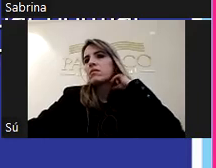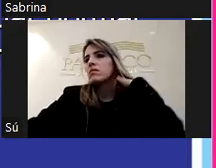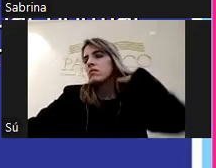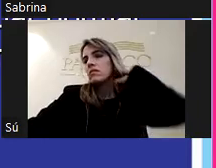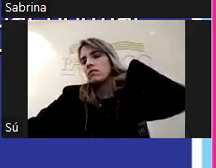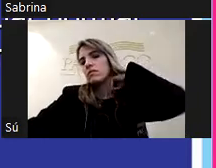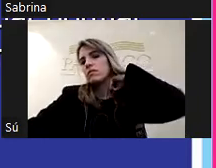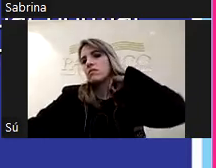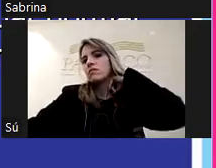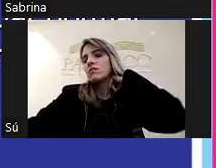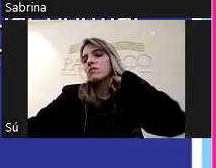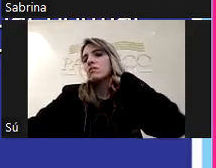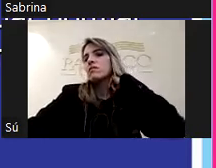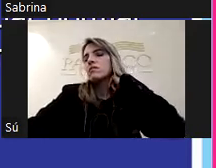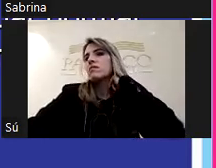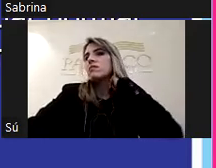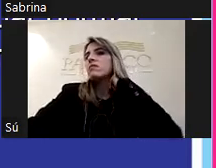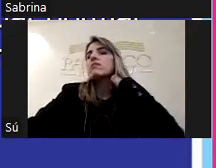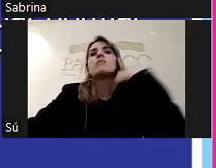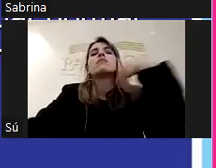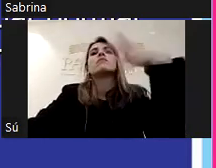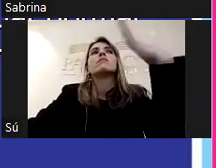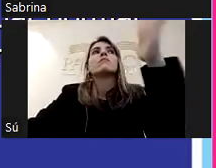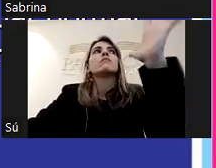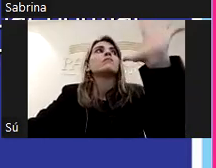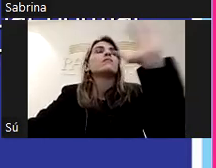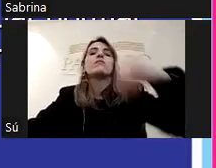está com problema, não procura ajuda profissional.